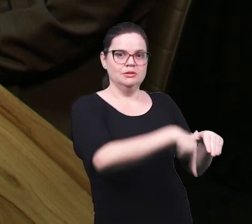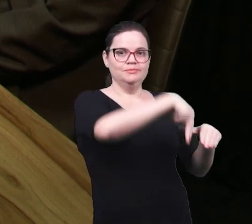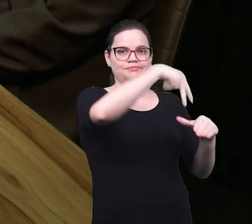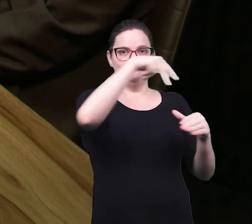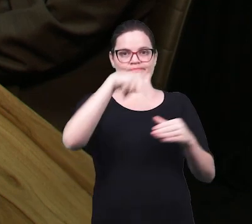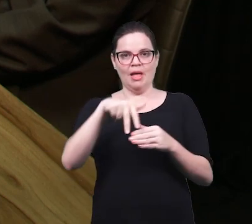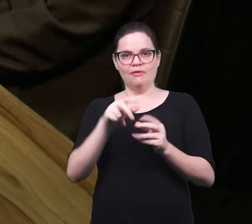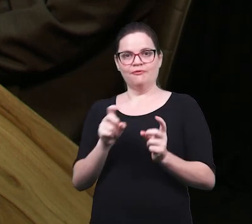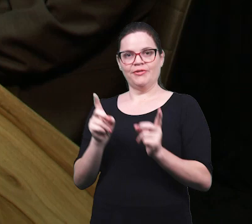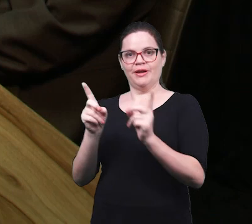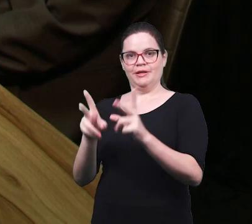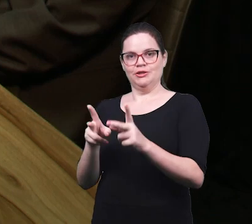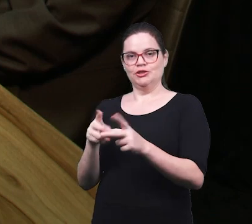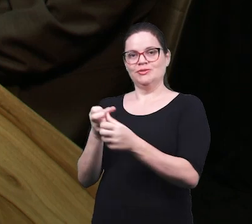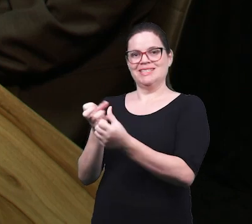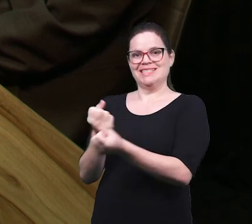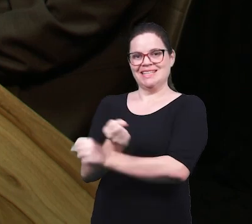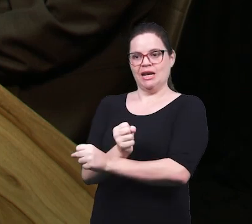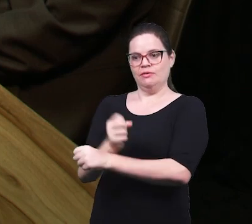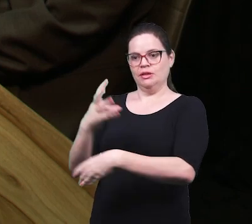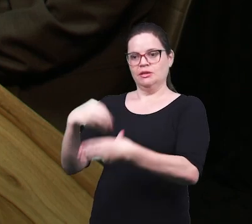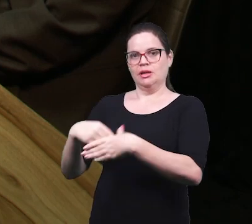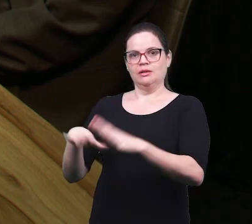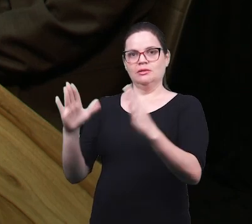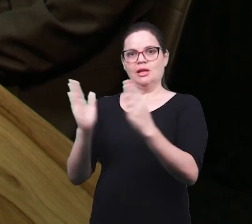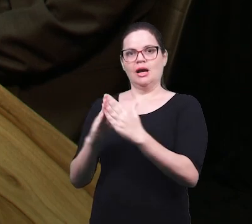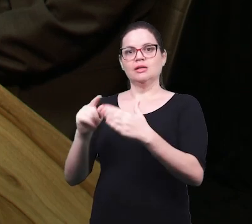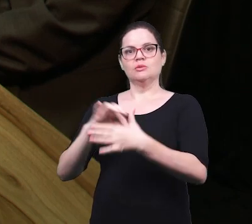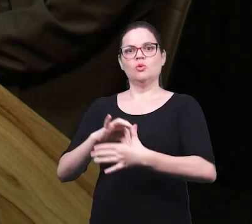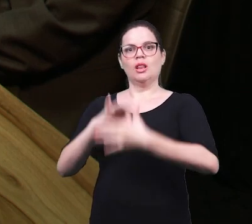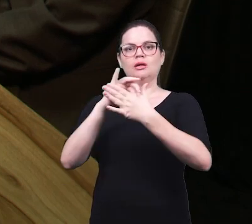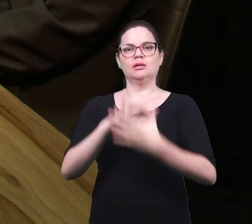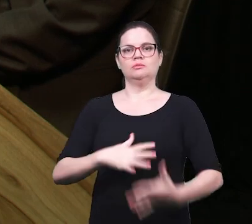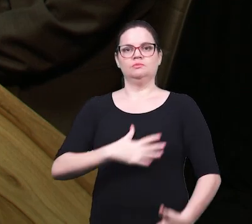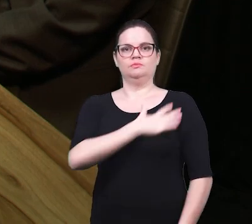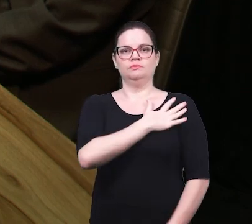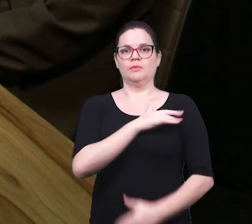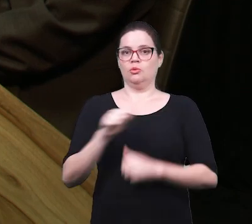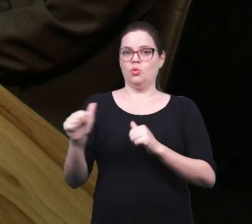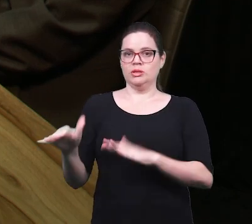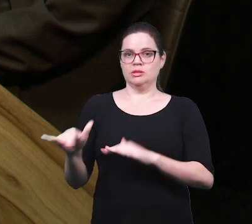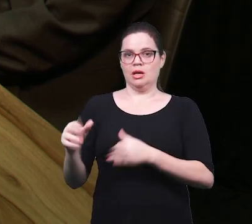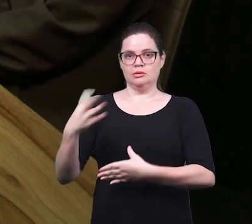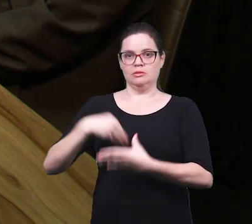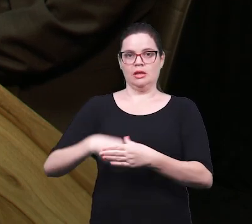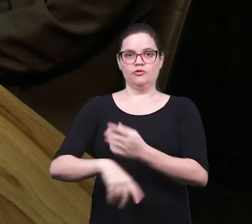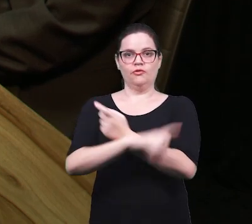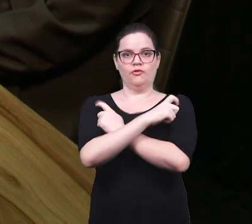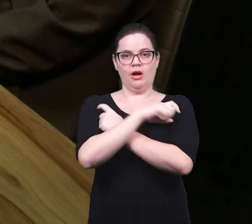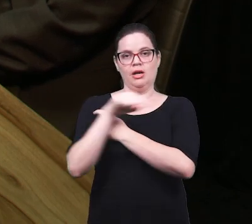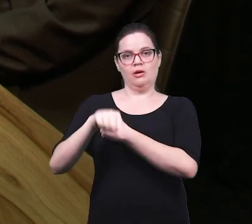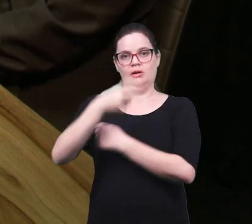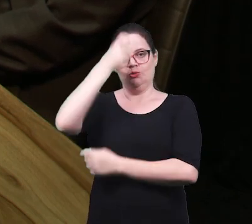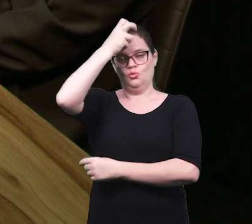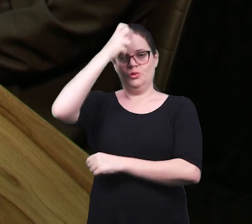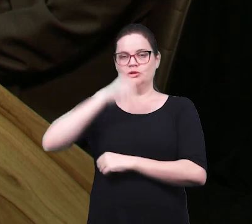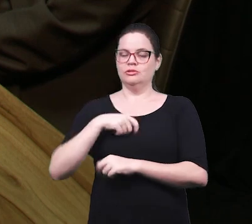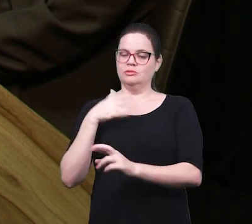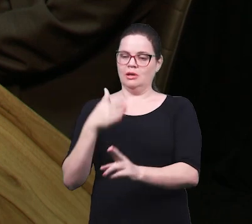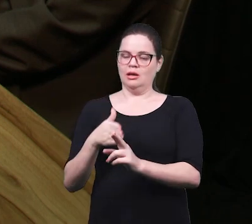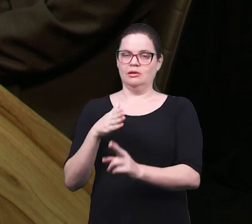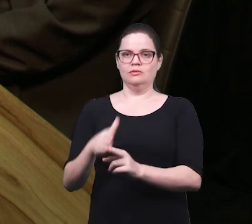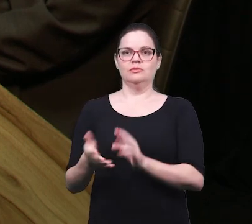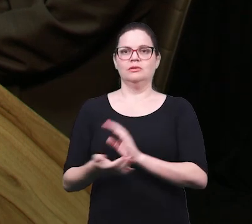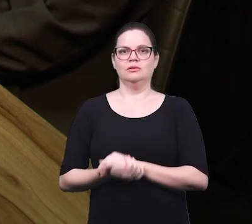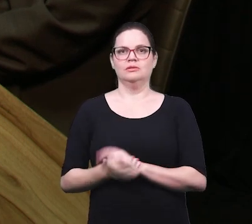foi vendido para uma caravana e cai dentro da casa de um dos líderes, né, de uma referência ou de uma